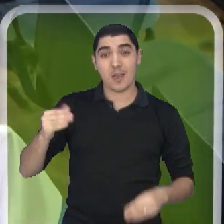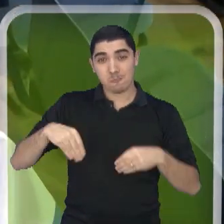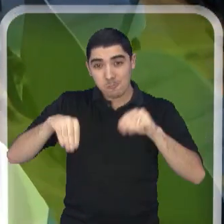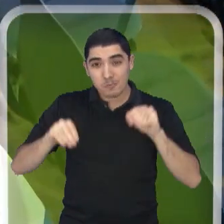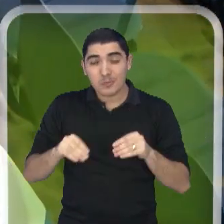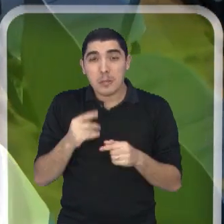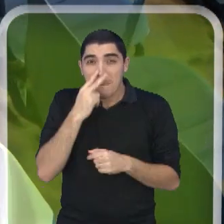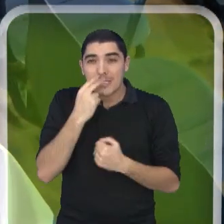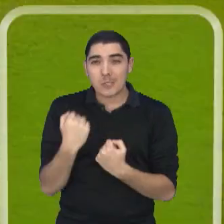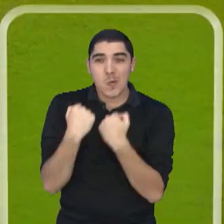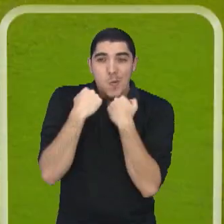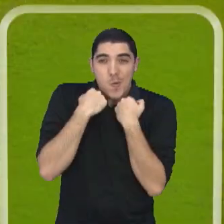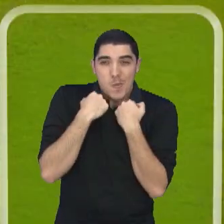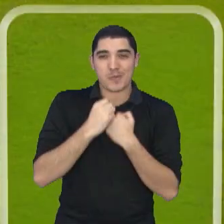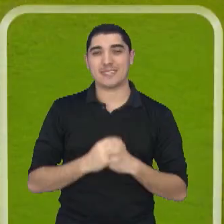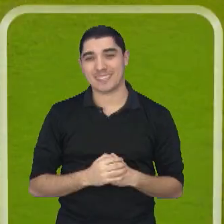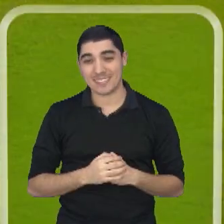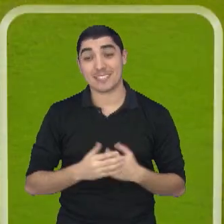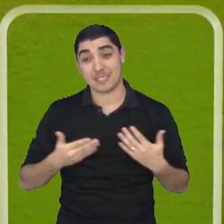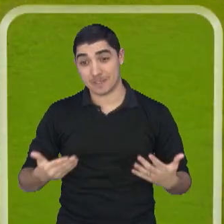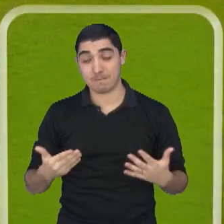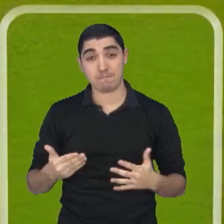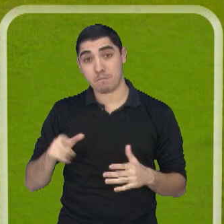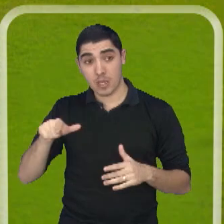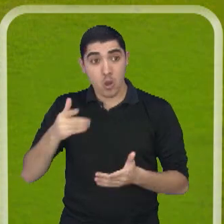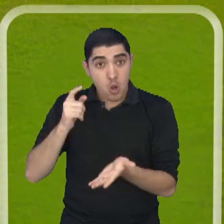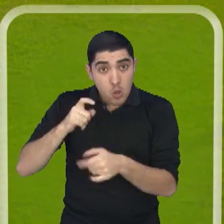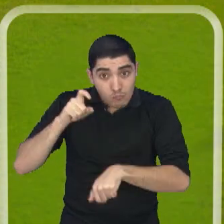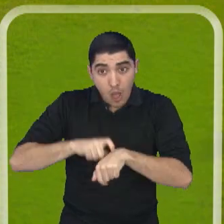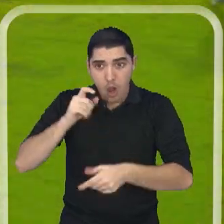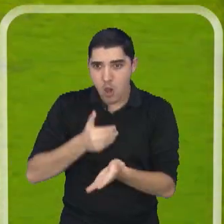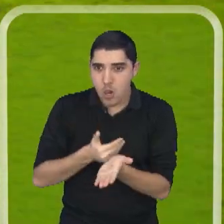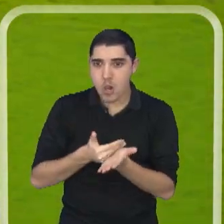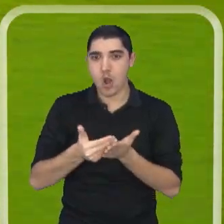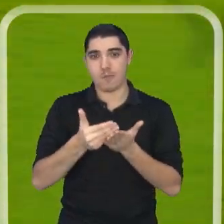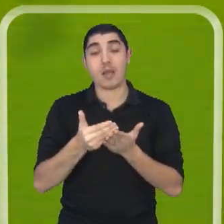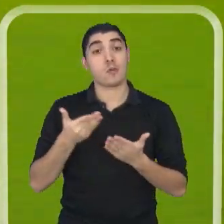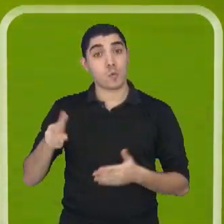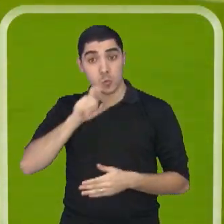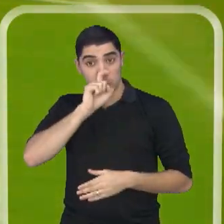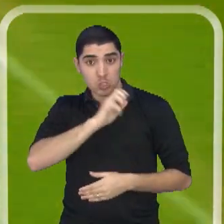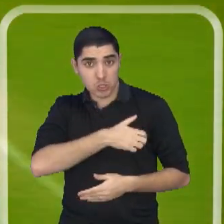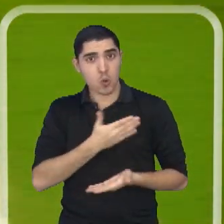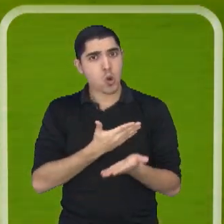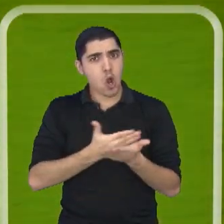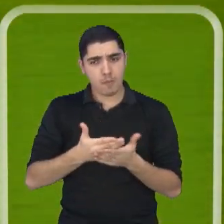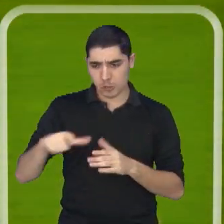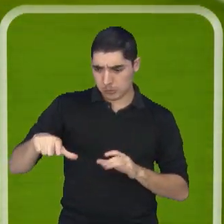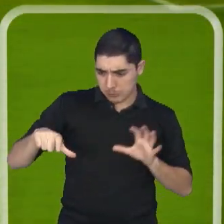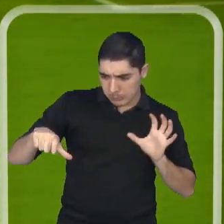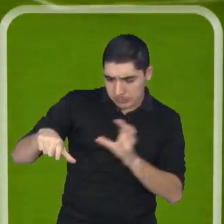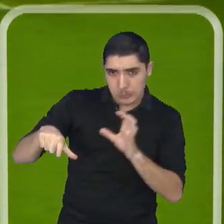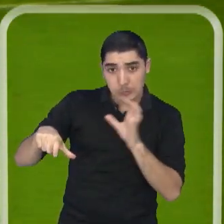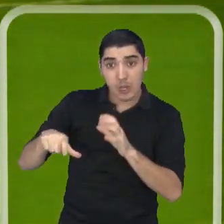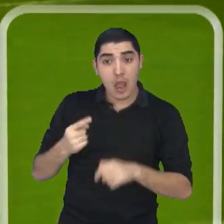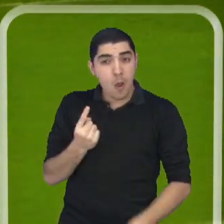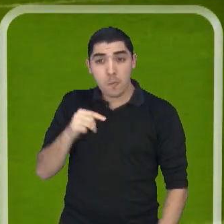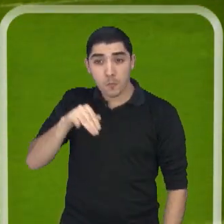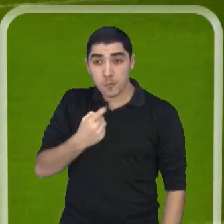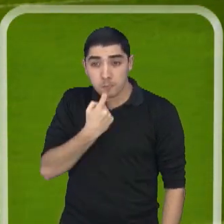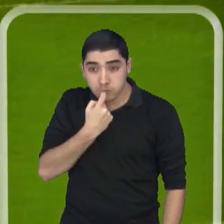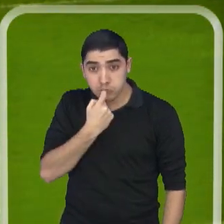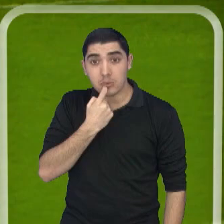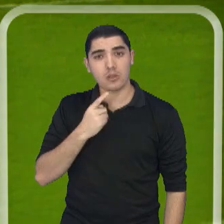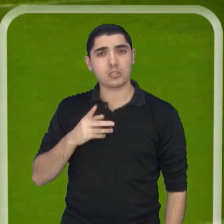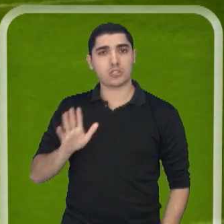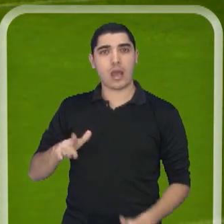virou até cobertor. E quando o juizão deu o apito inicial, o São José começou em cima e em menos de um minuto já